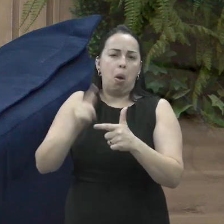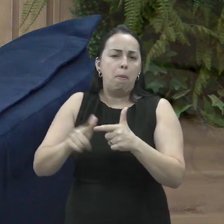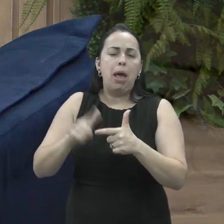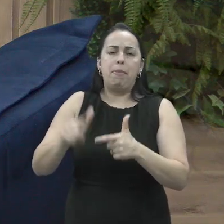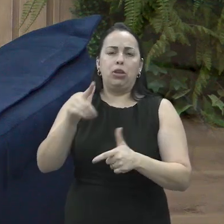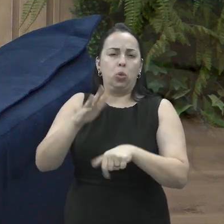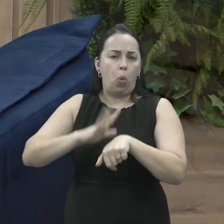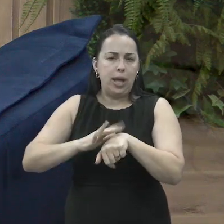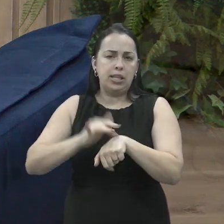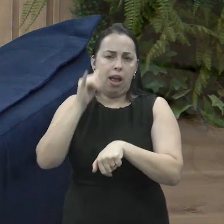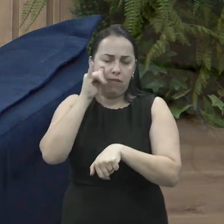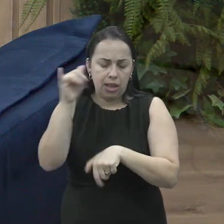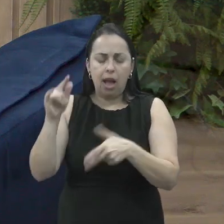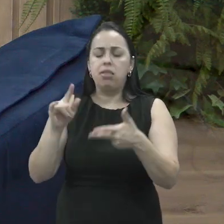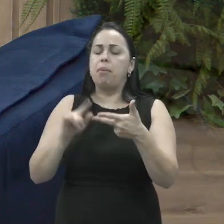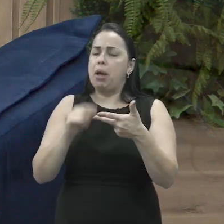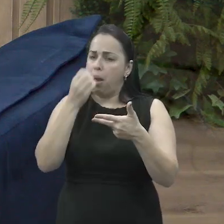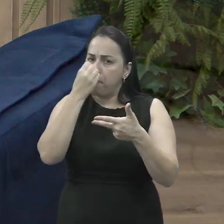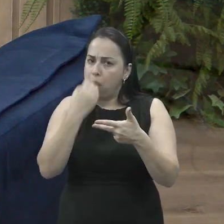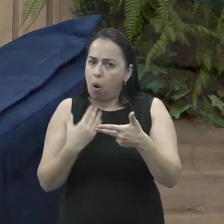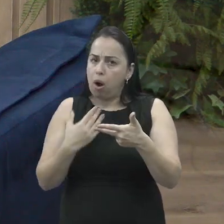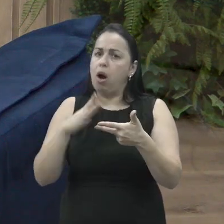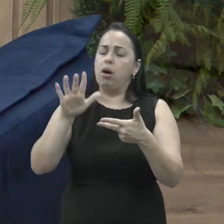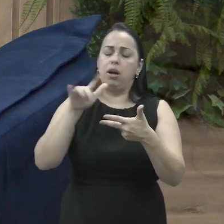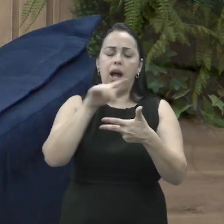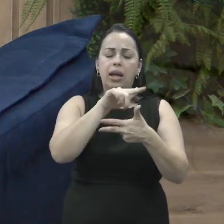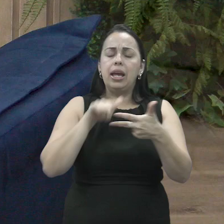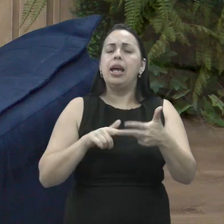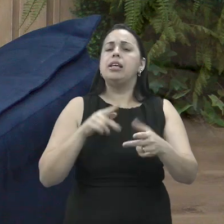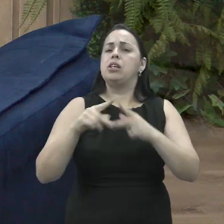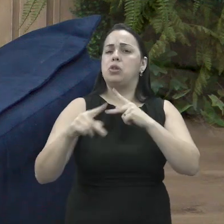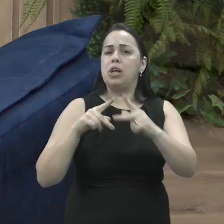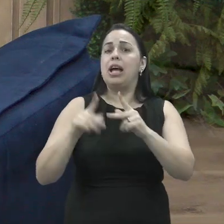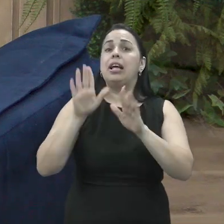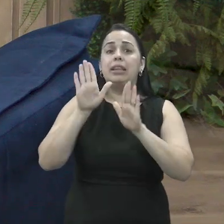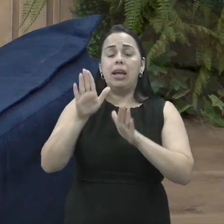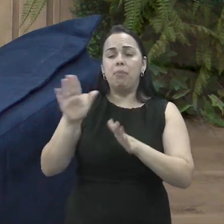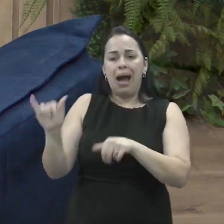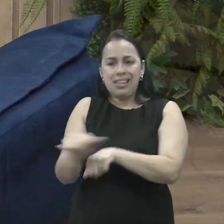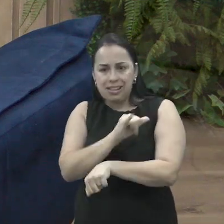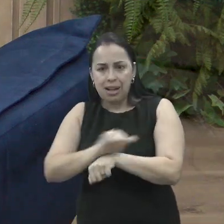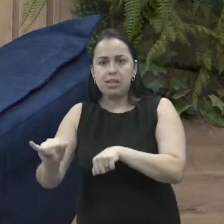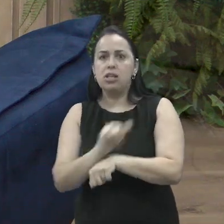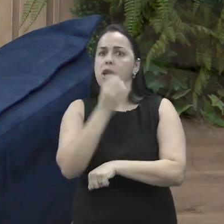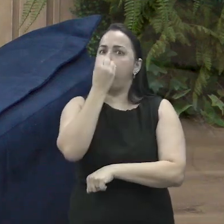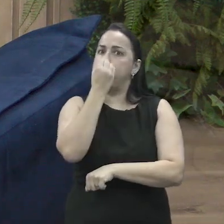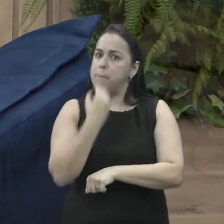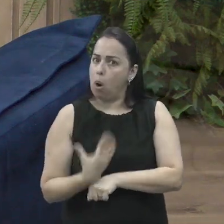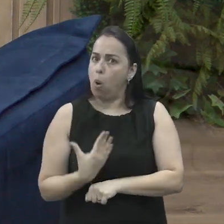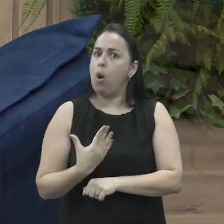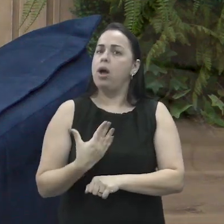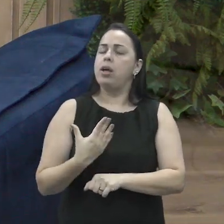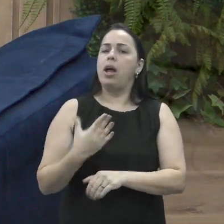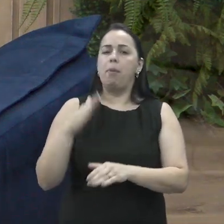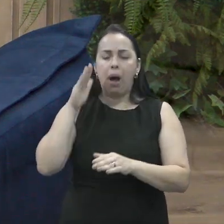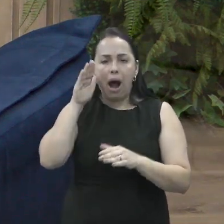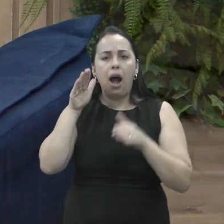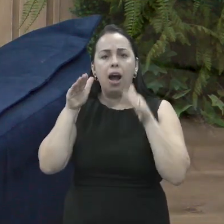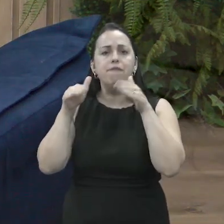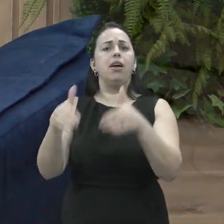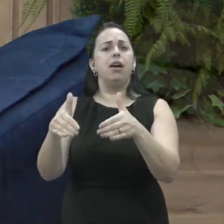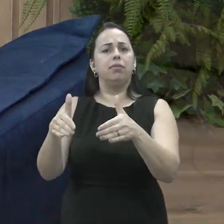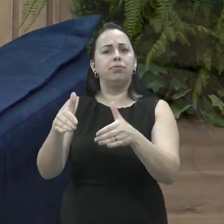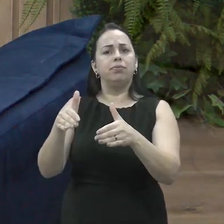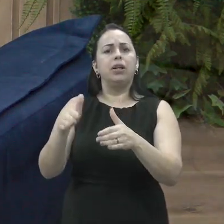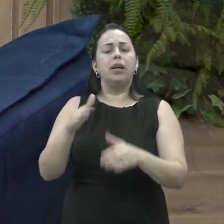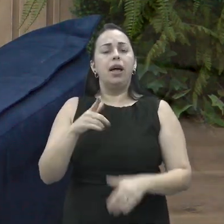saúde através da prática de atividade física. São José tem um caminho muito bom, já trilhado, já desenvolvido, é referência,